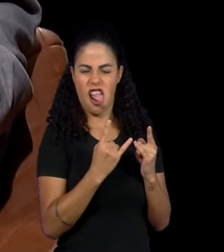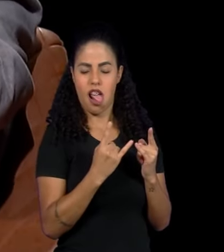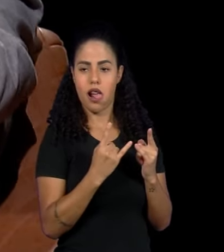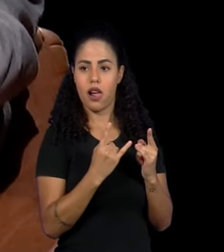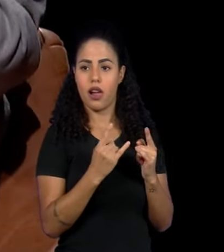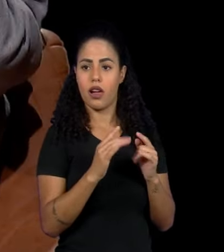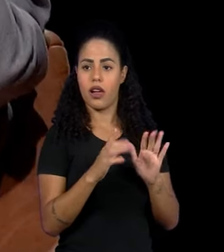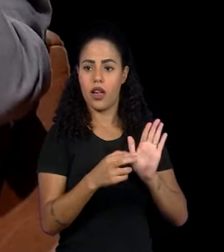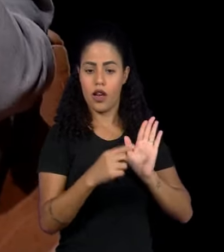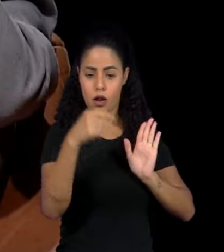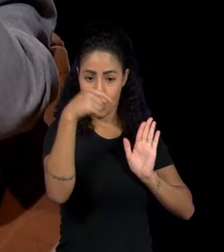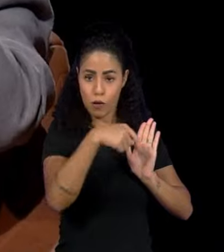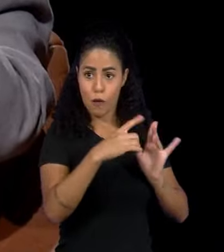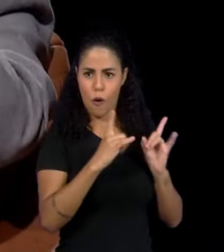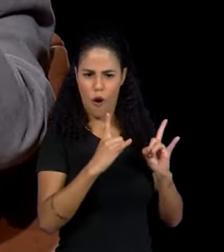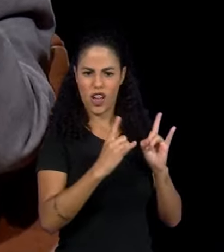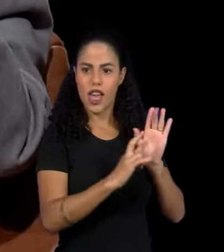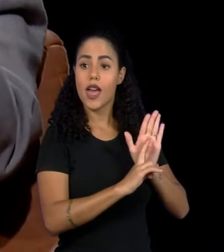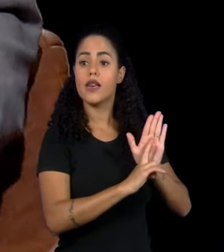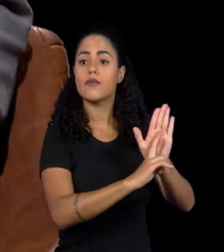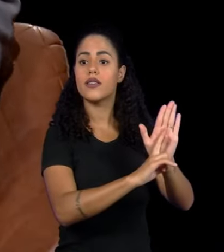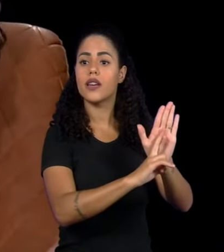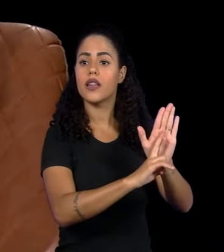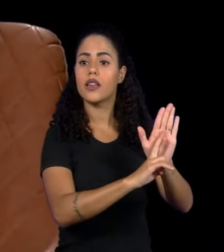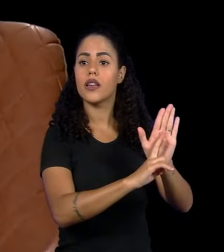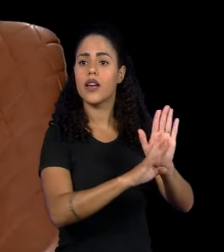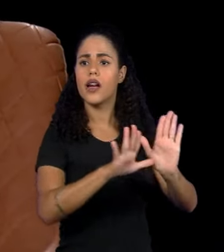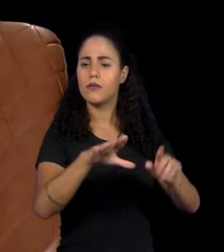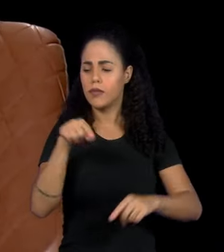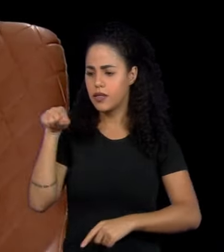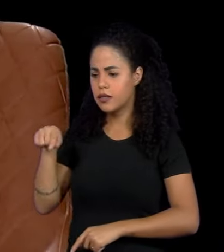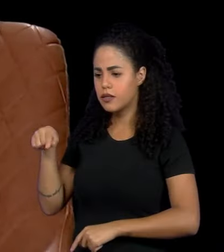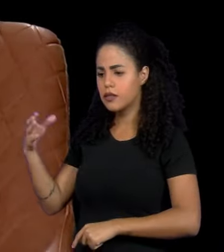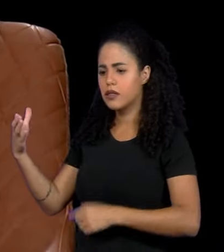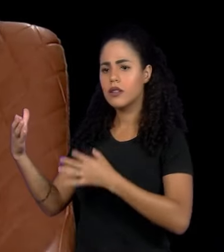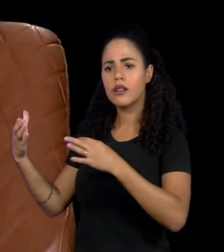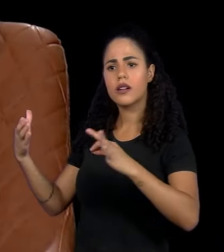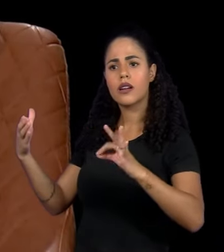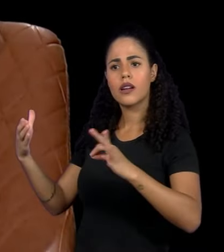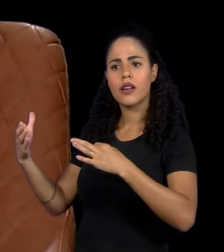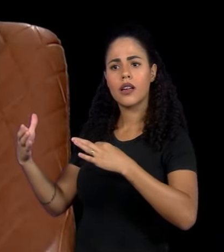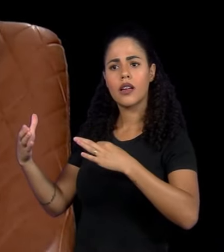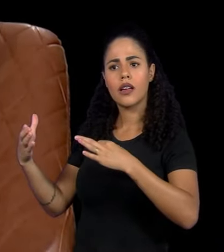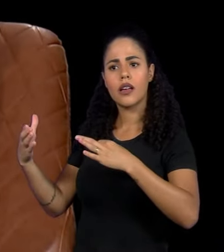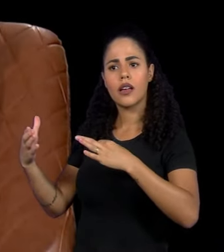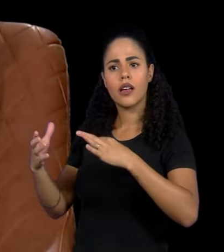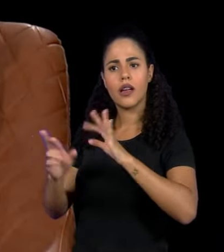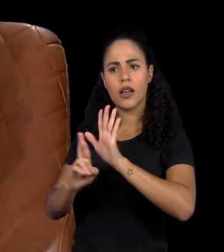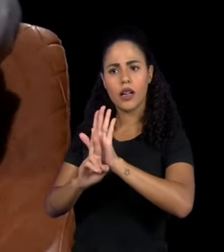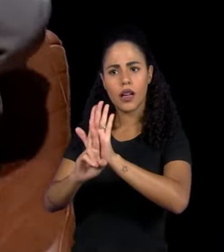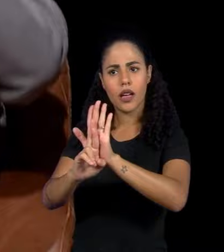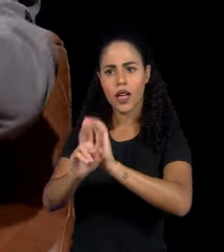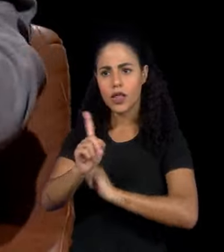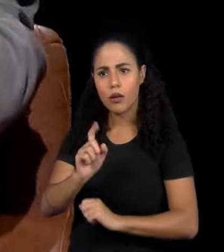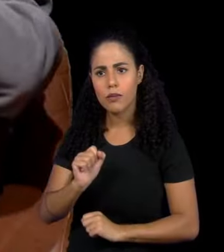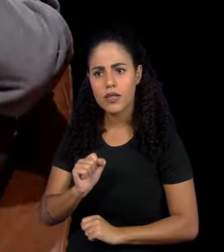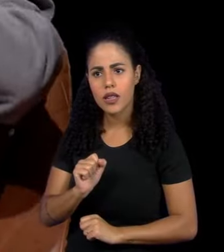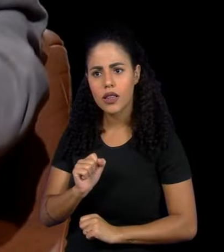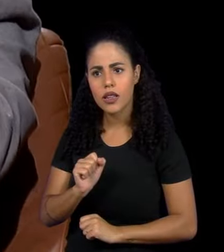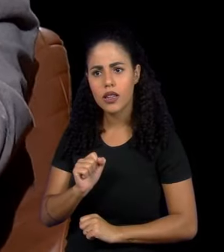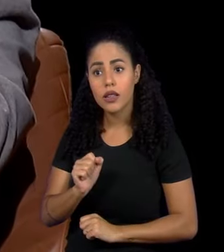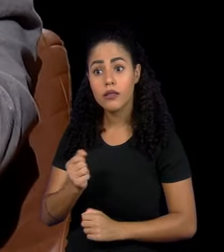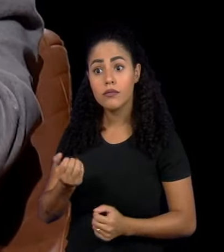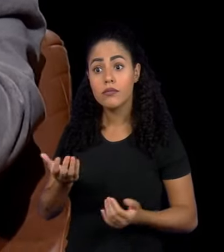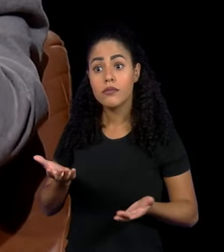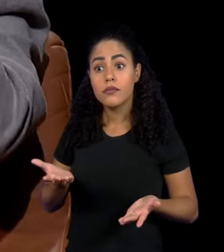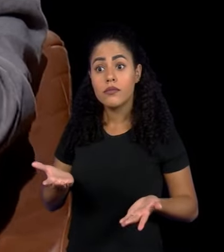representa o mundo cultural popular, uma espécie de alter ego da música erudita europeia, quer dizer, mas fazem parte do